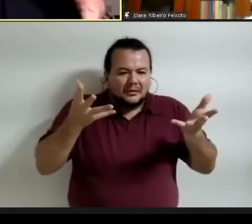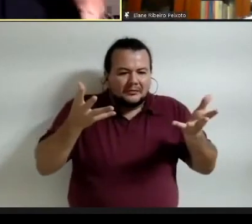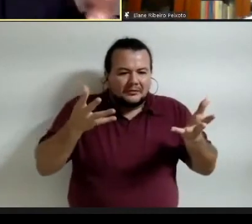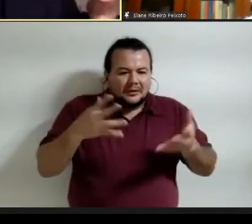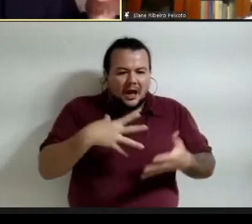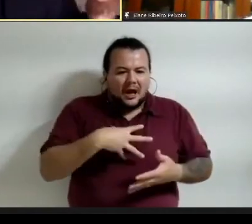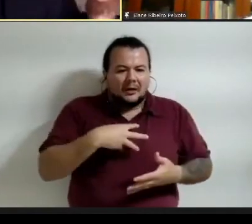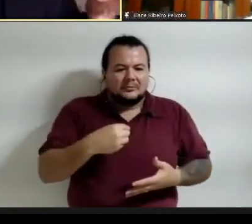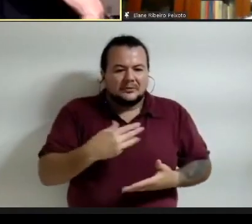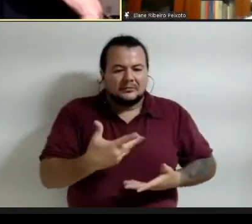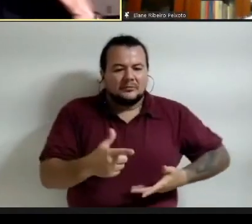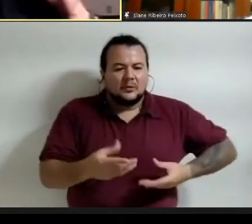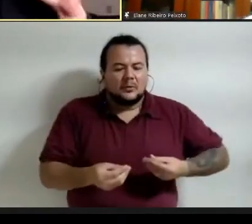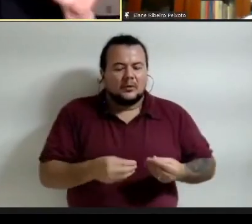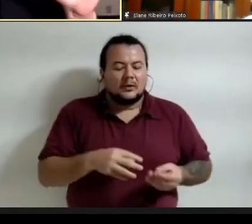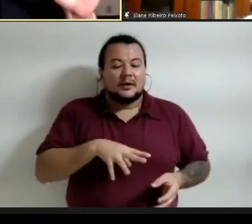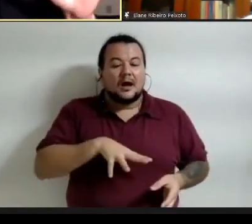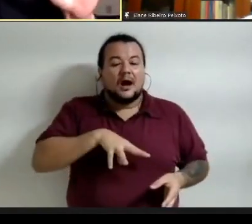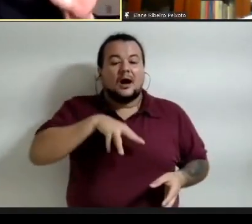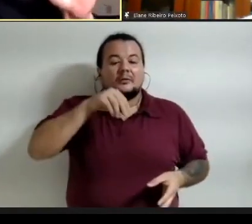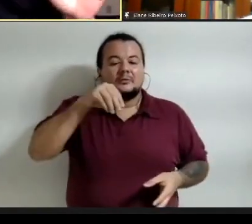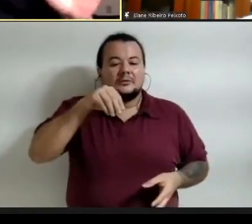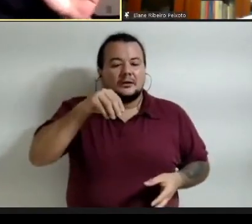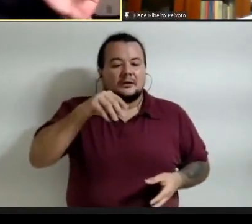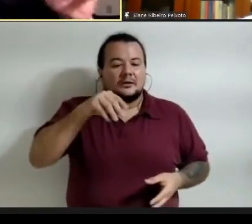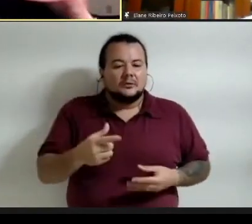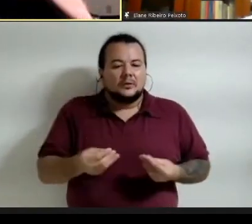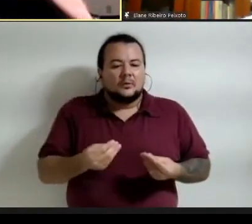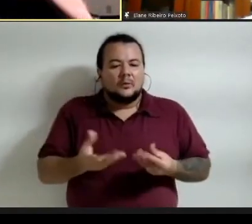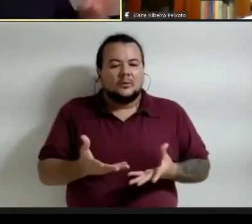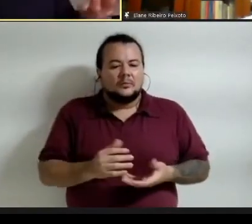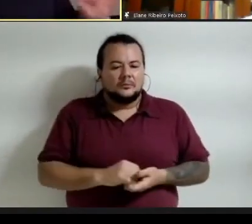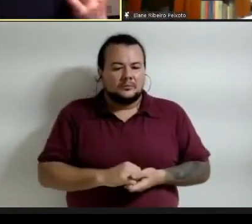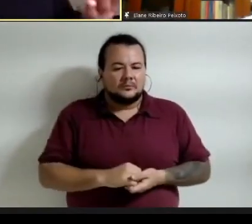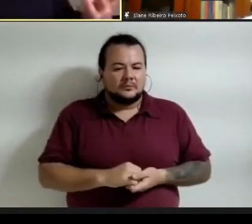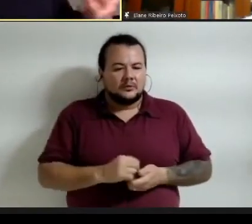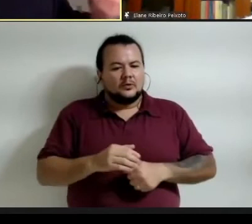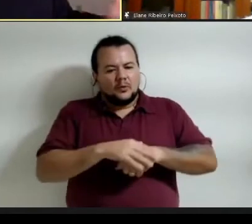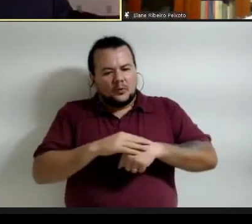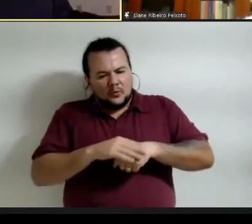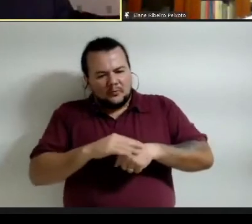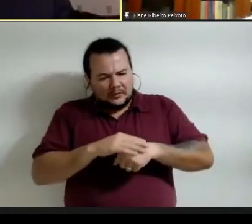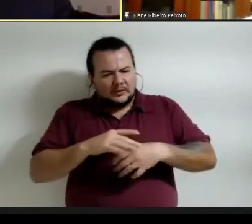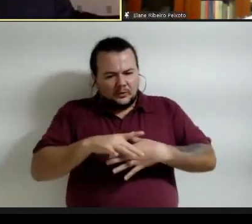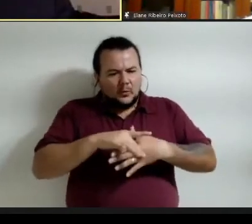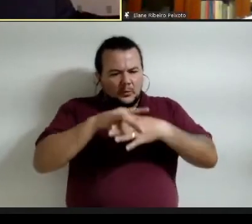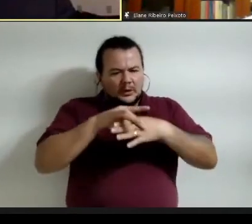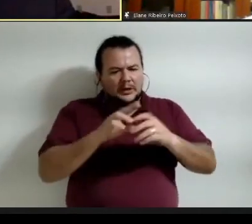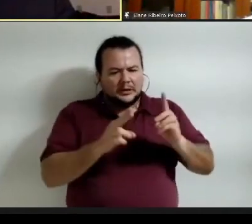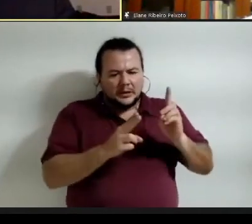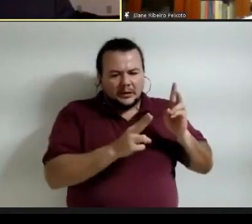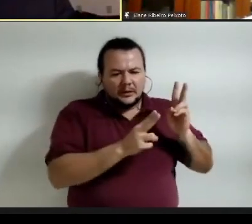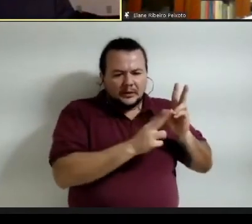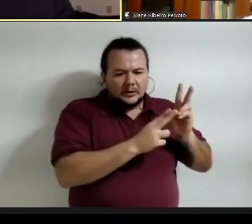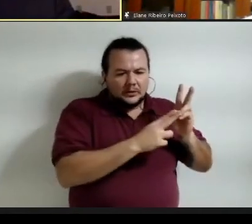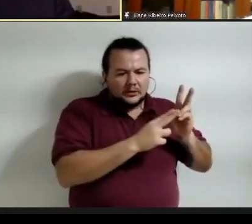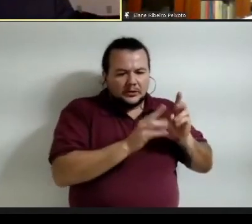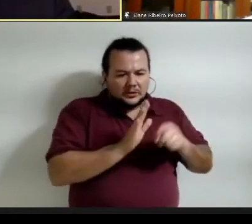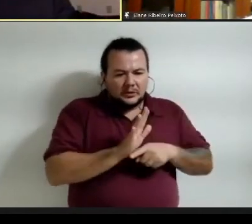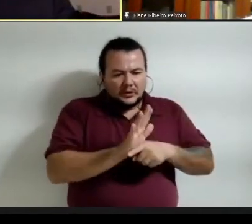com a Ailton Krenak, que é uma liderança indígena que ajudou a colocar os direitos indígenas